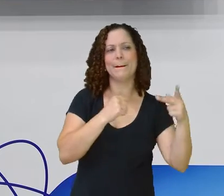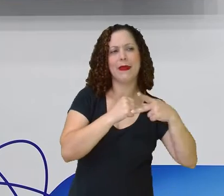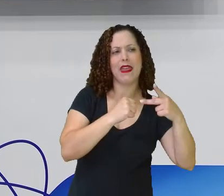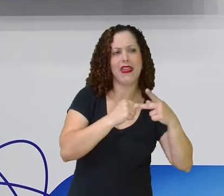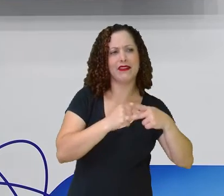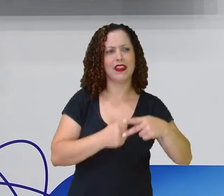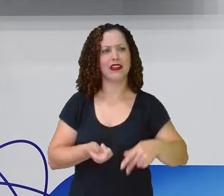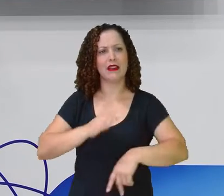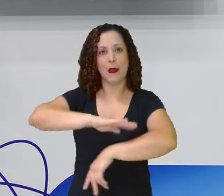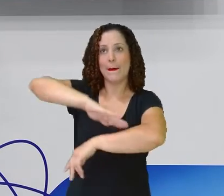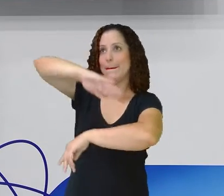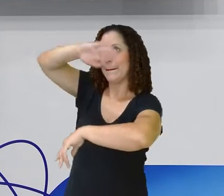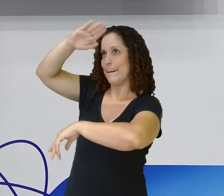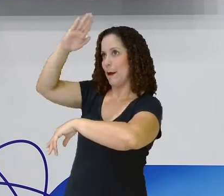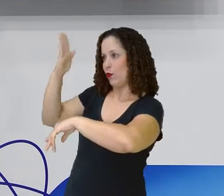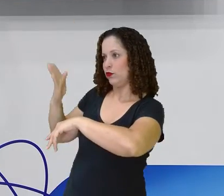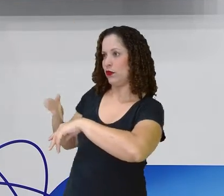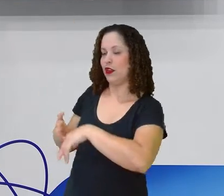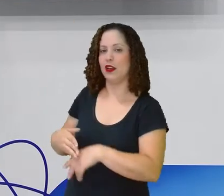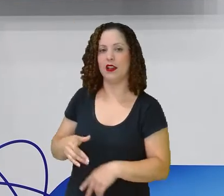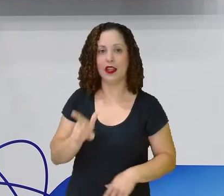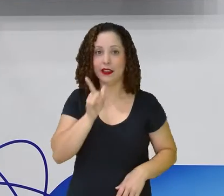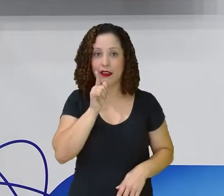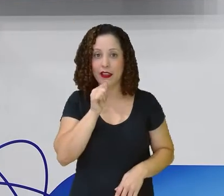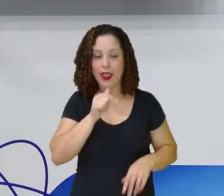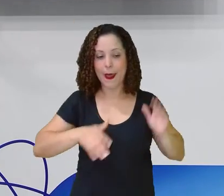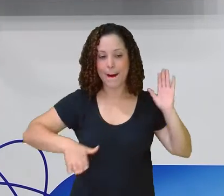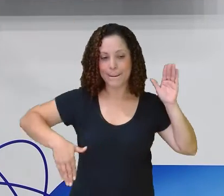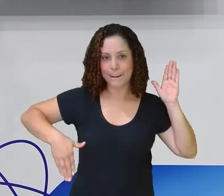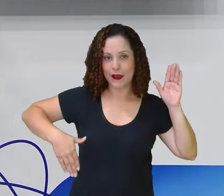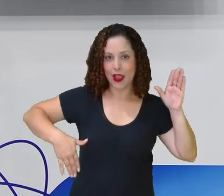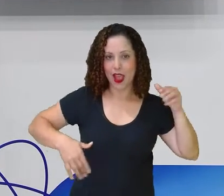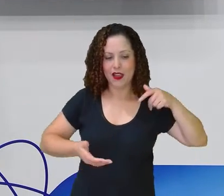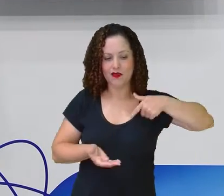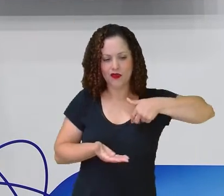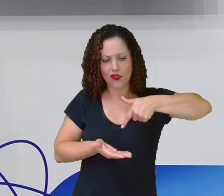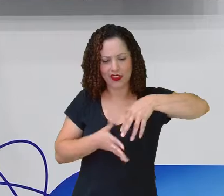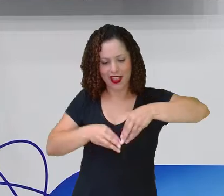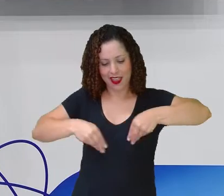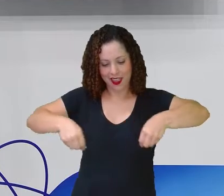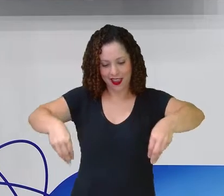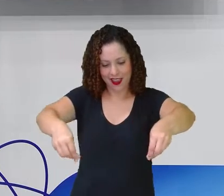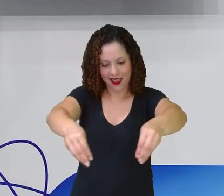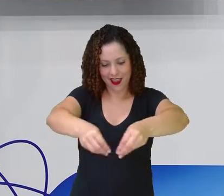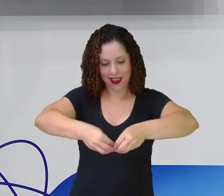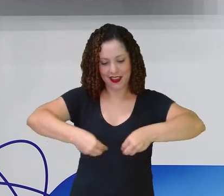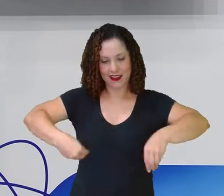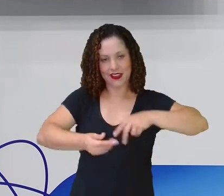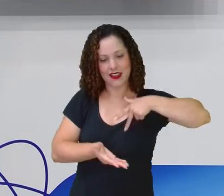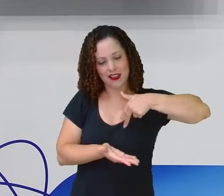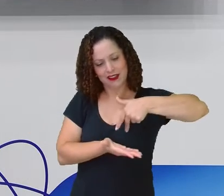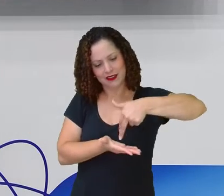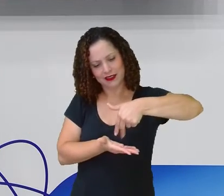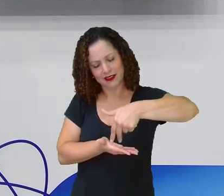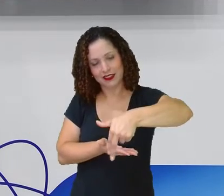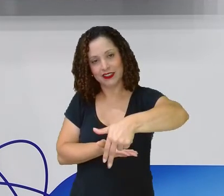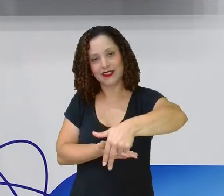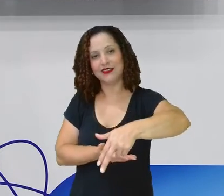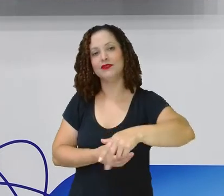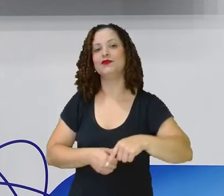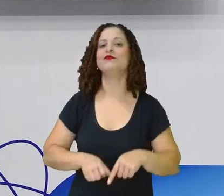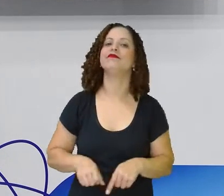exemplo, numa praia e eu vou andando ali pela areia, ou se eu estou num deserto e eu vou estar andando num solo